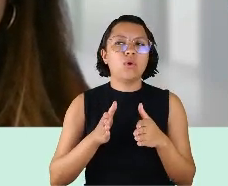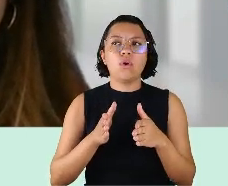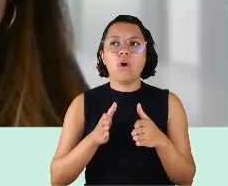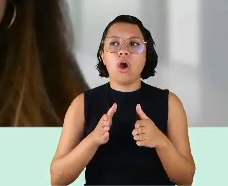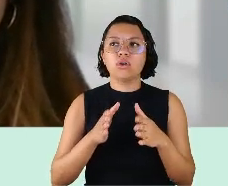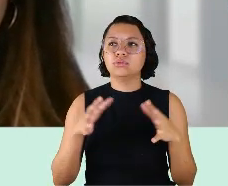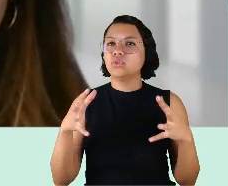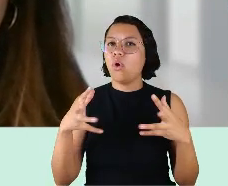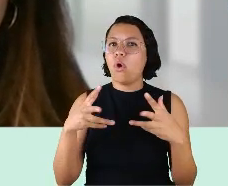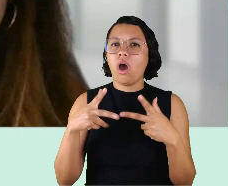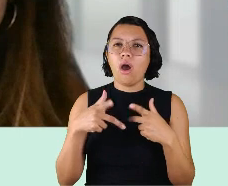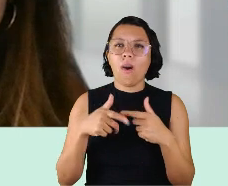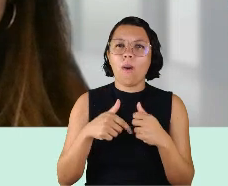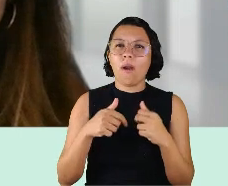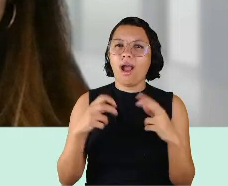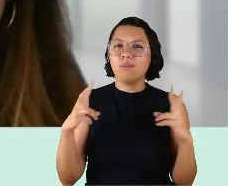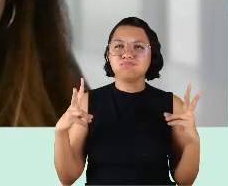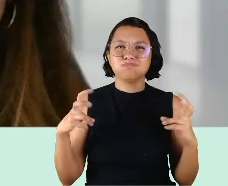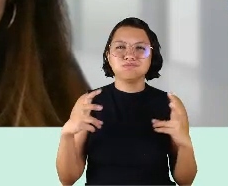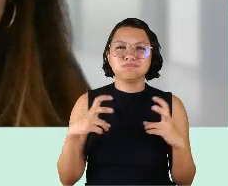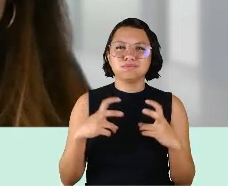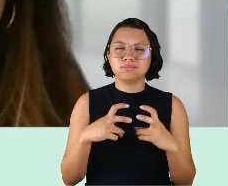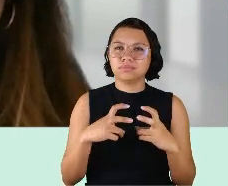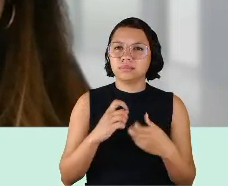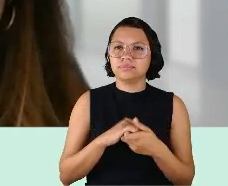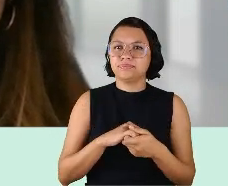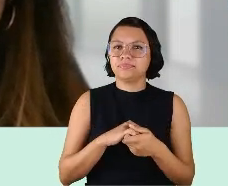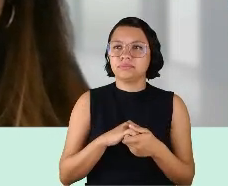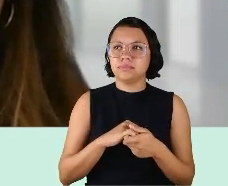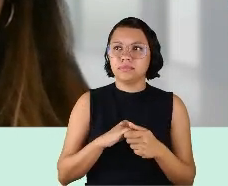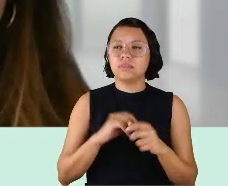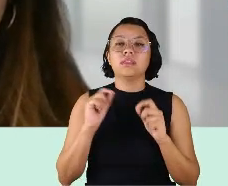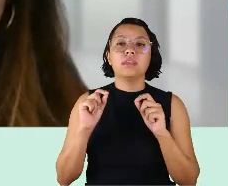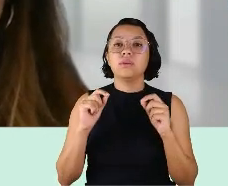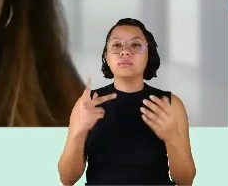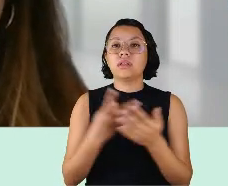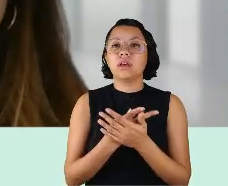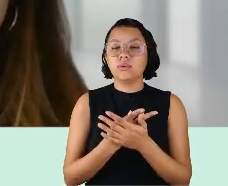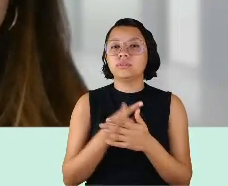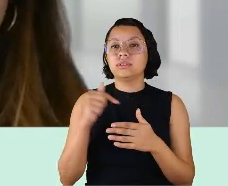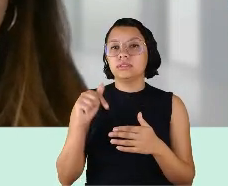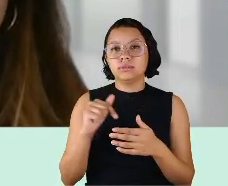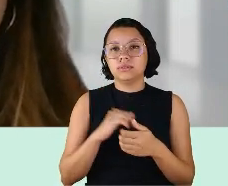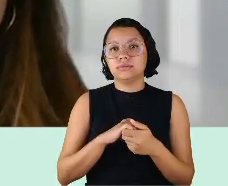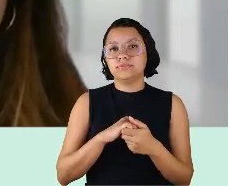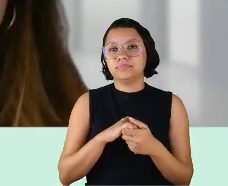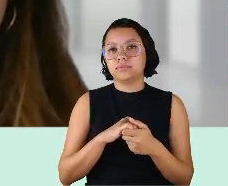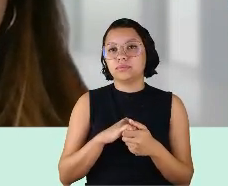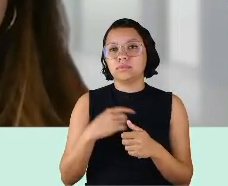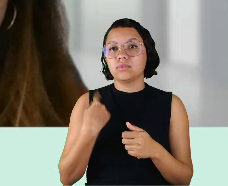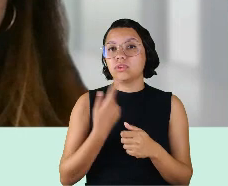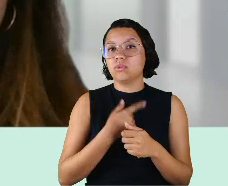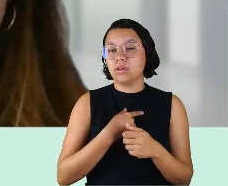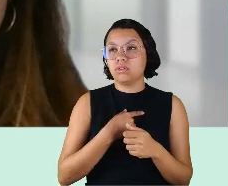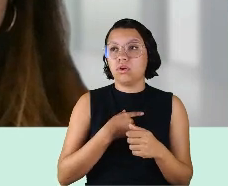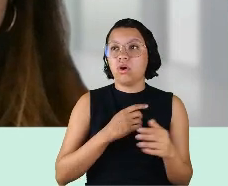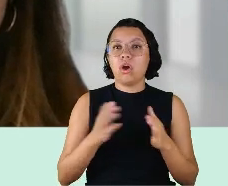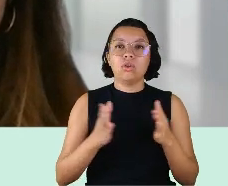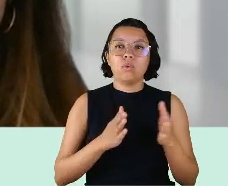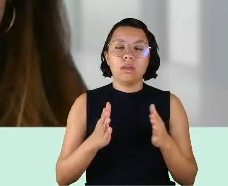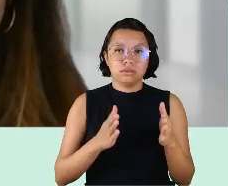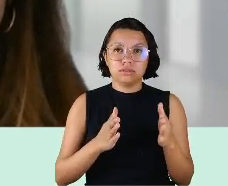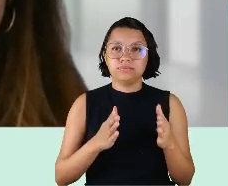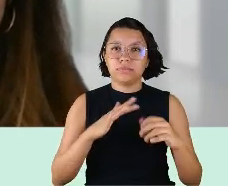situações extremamente complicadas, que é o que está acontecendo aqui com a nossa situação